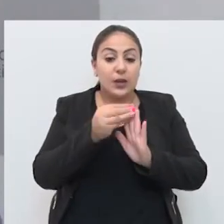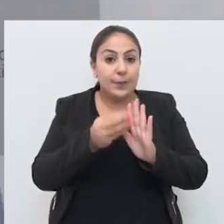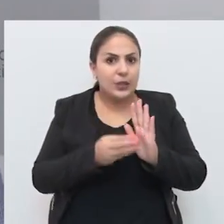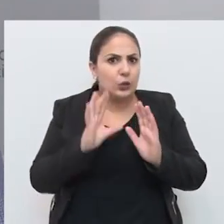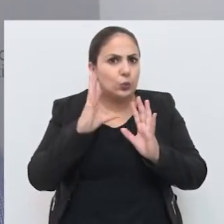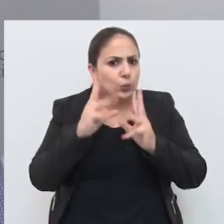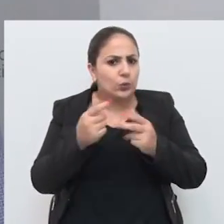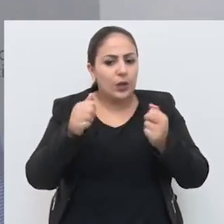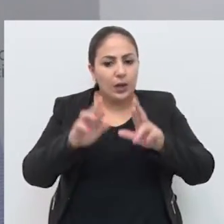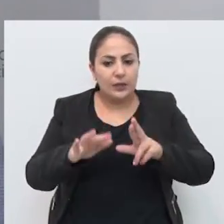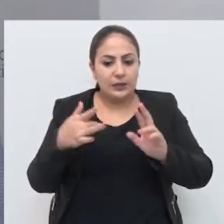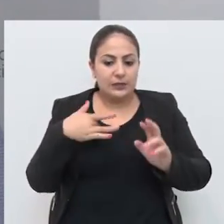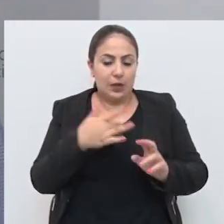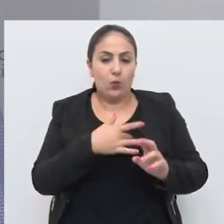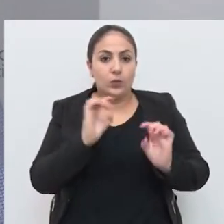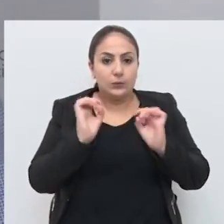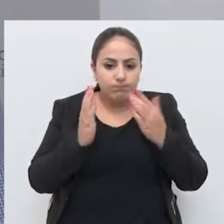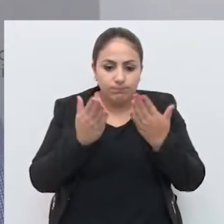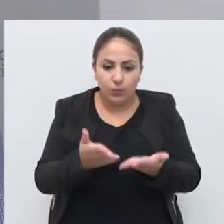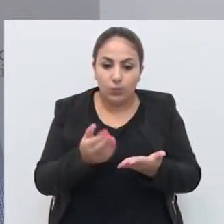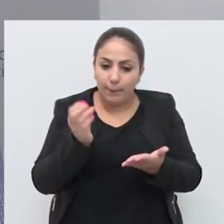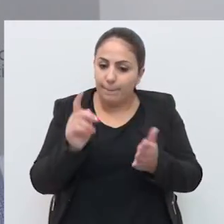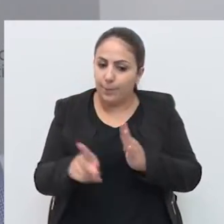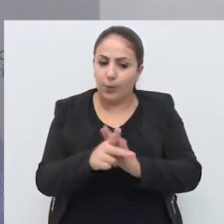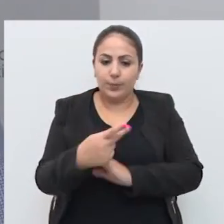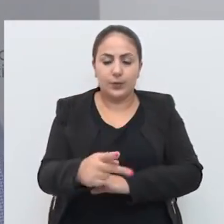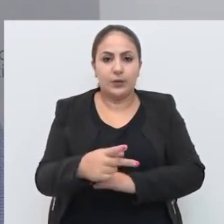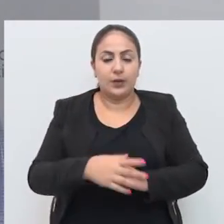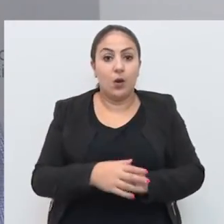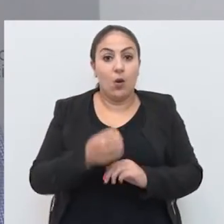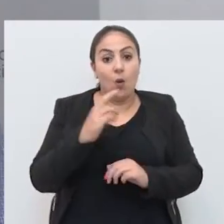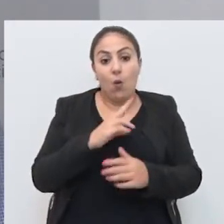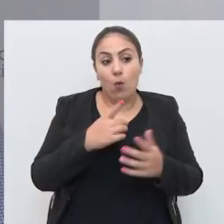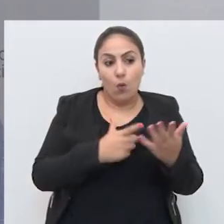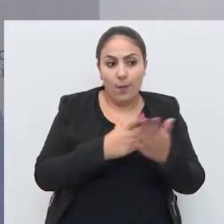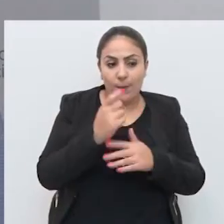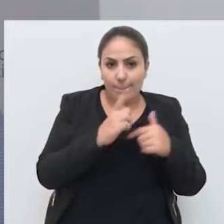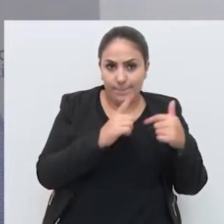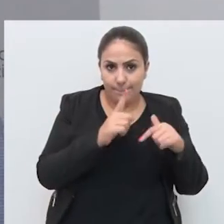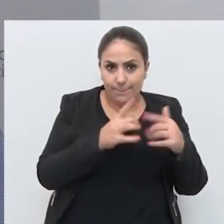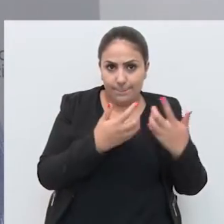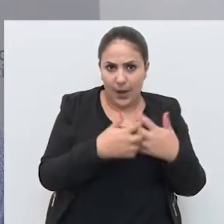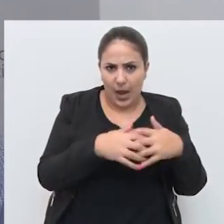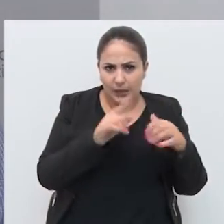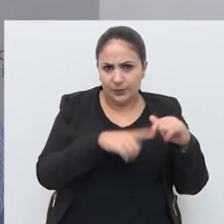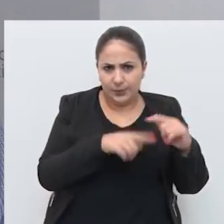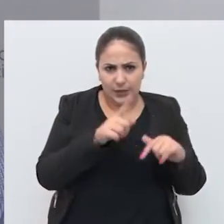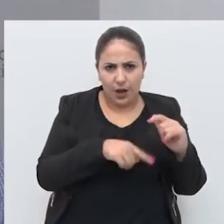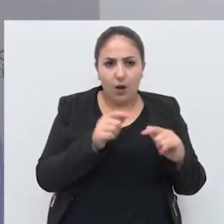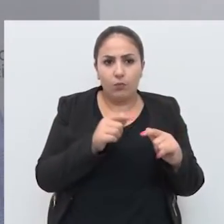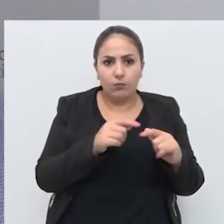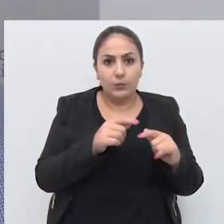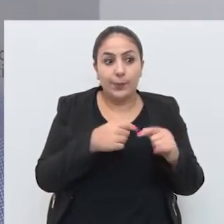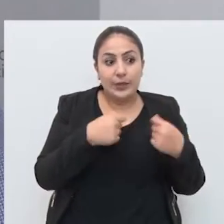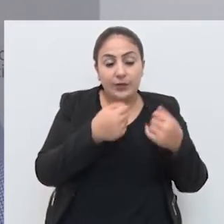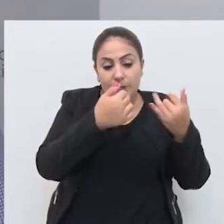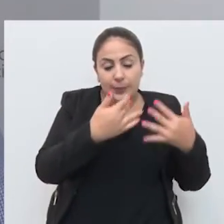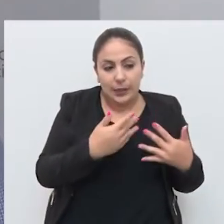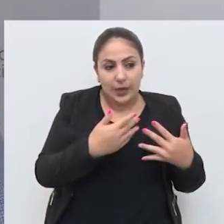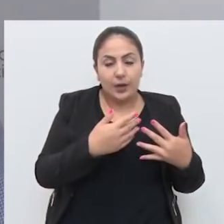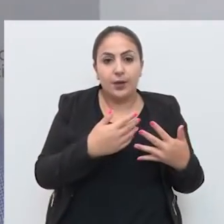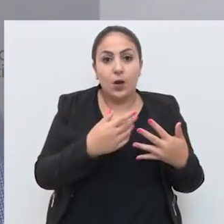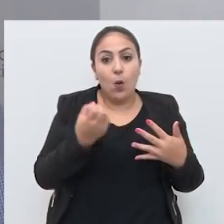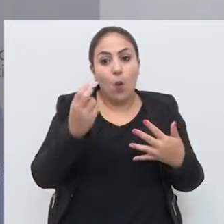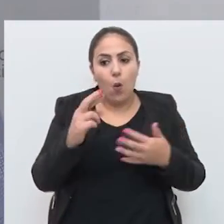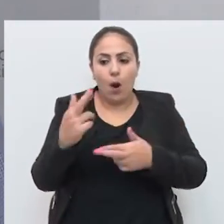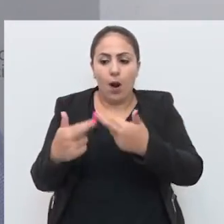na área da saúde com destinação específica, né? Ou ela era para aquisição de equipamentos e tu teria que descrever o equipamento, ou ela seria